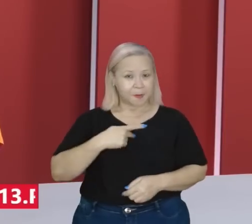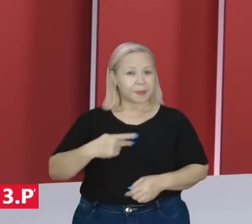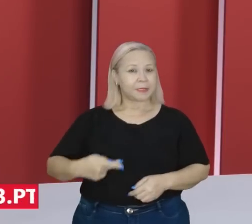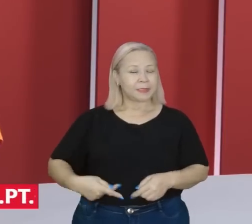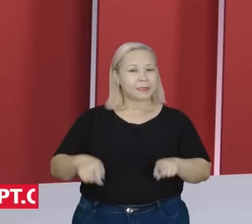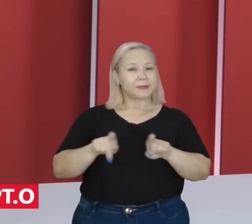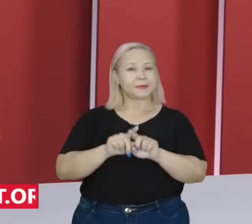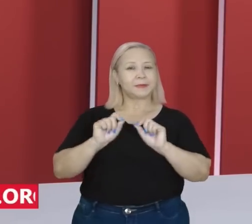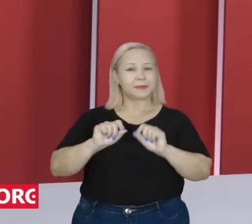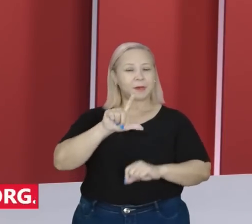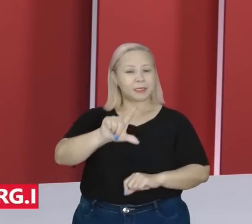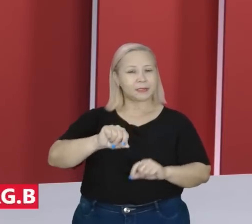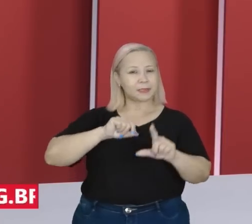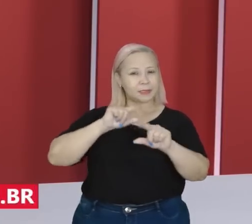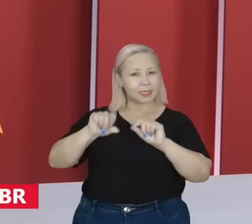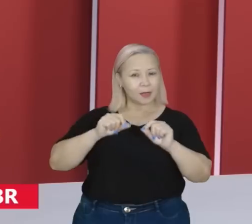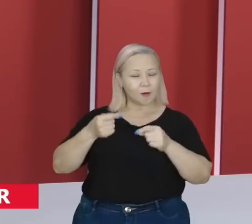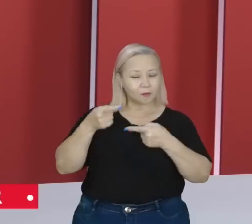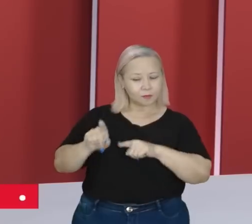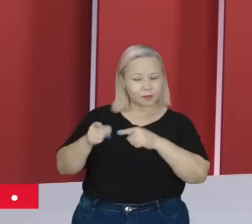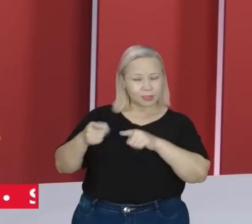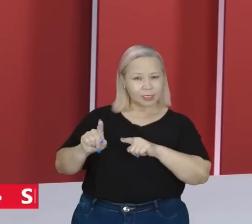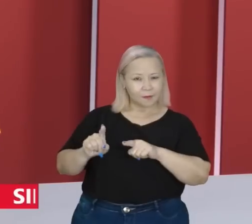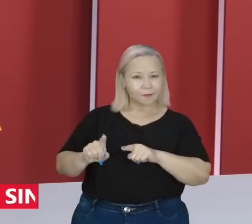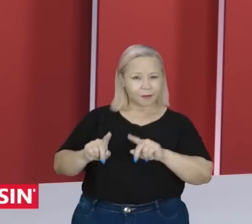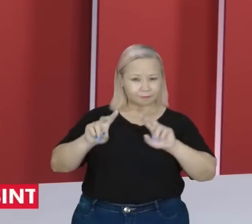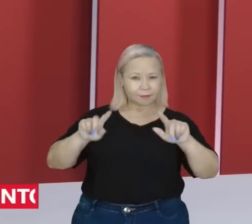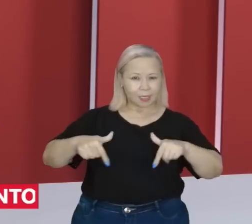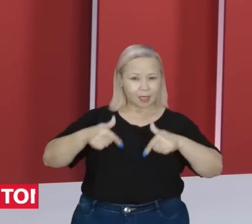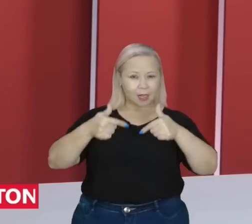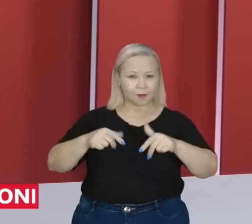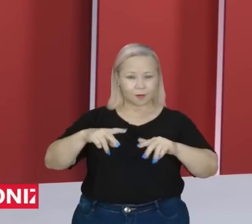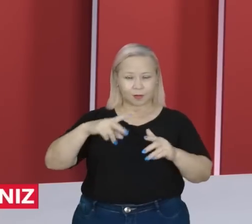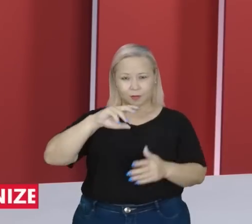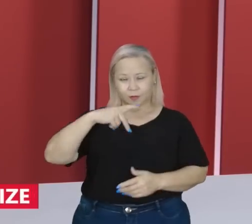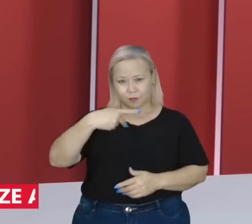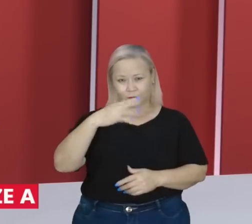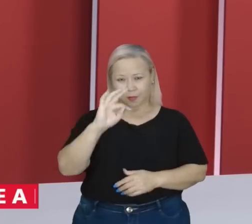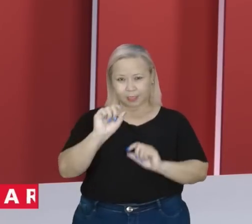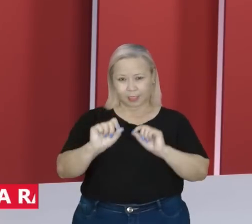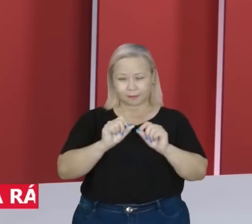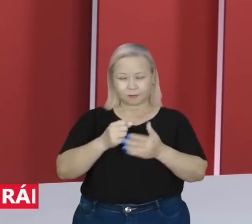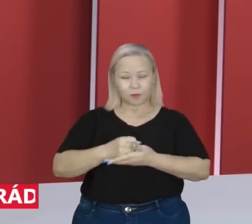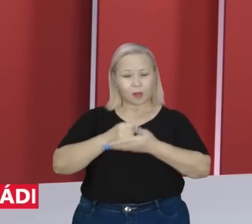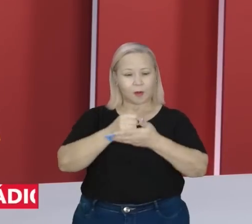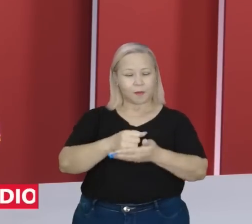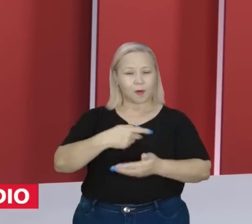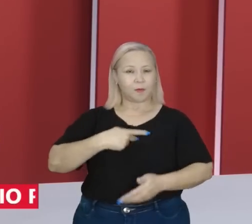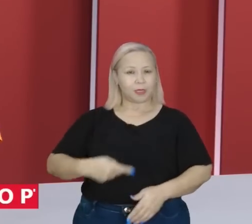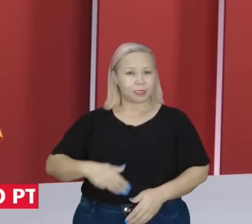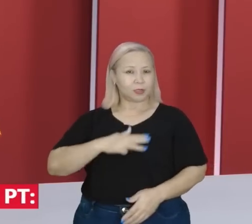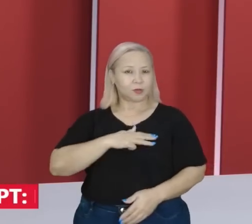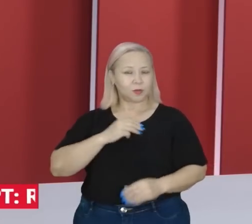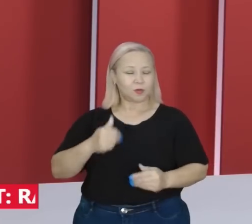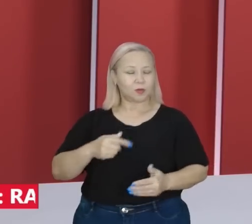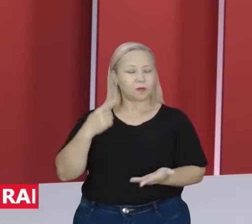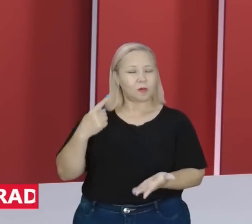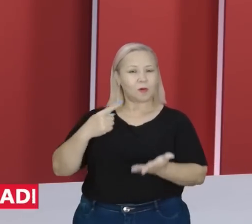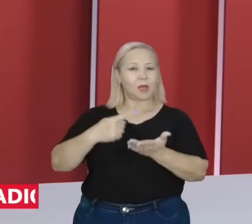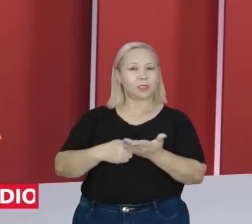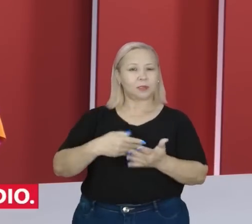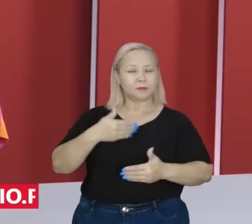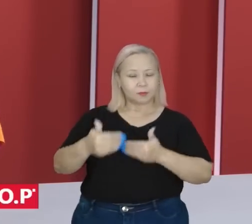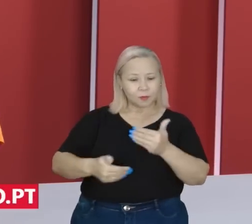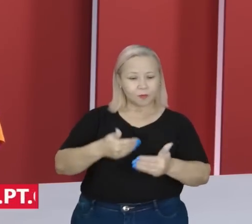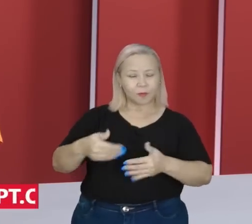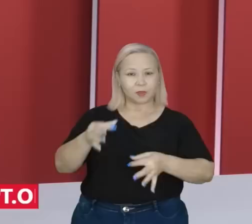também destacou os desafios do PT no apoio ao governo Lula para a construção de uma agenda de desenvolvimento com justiça